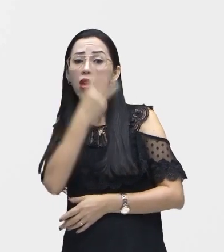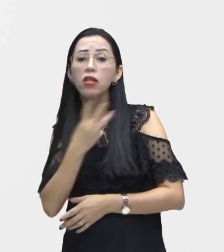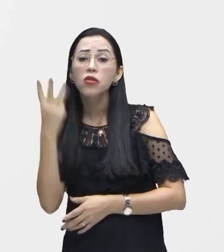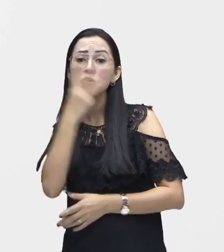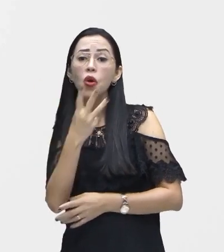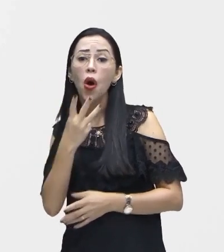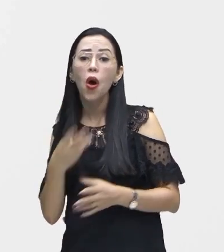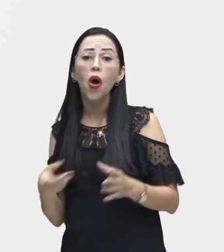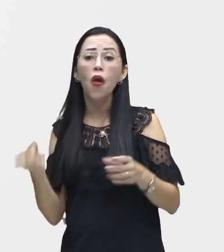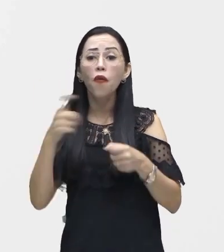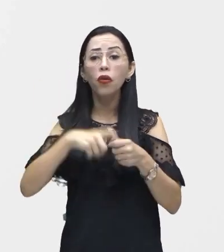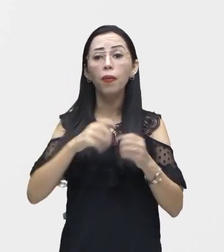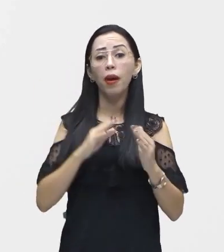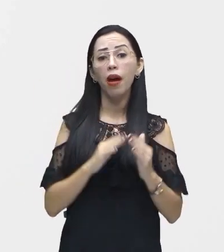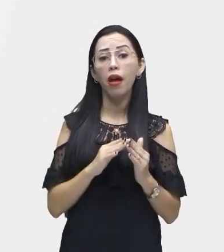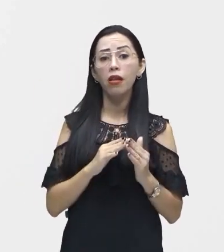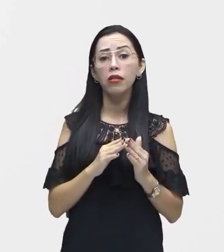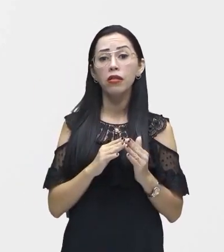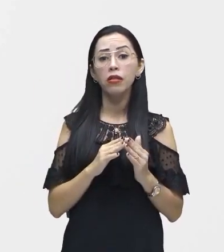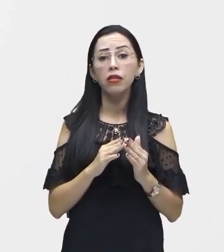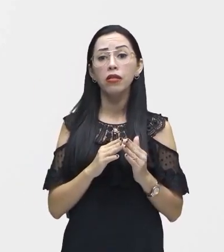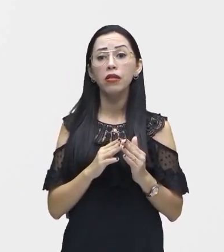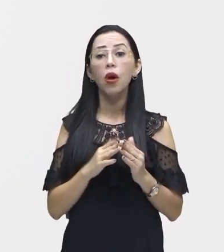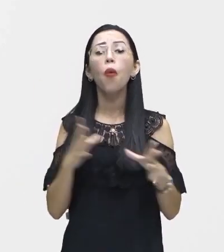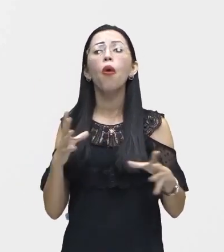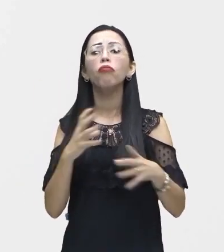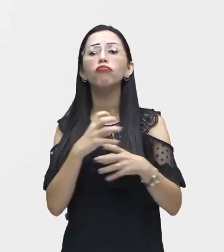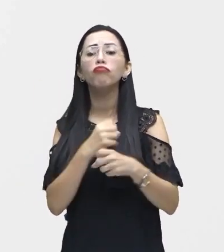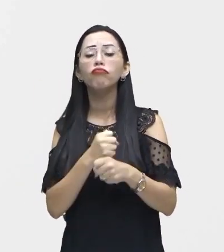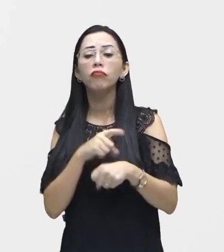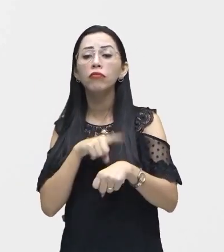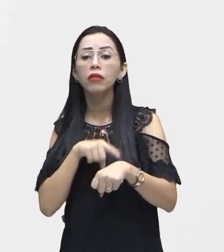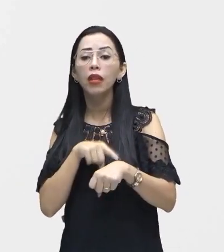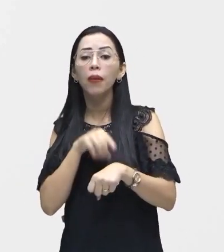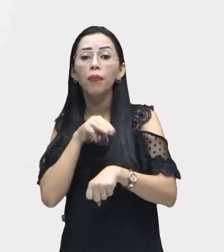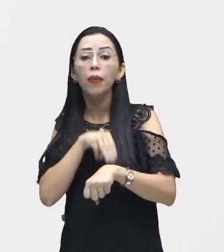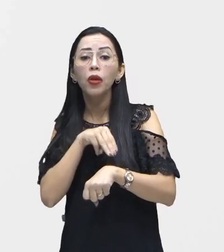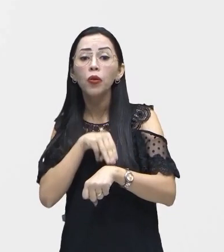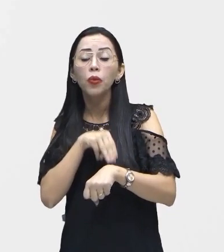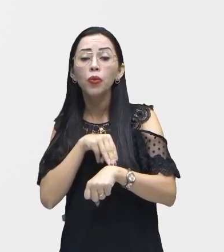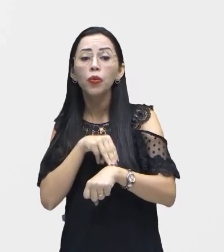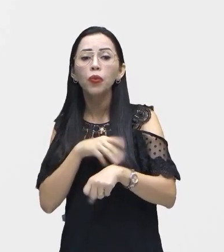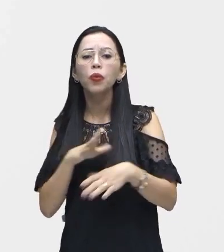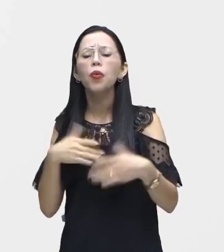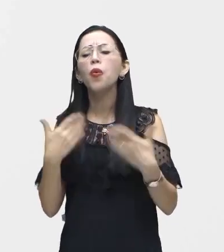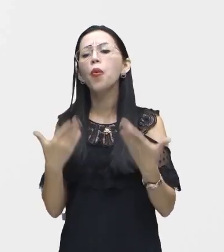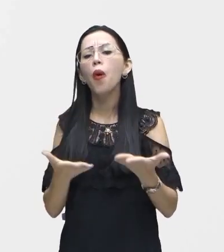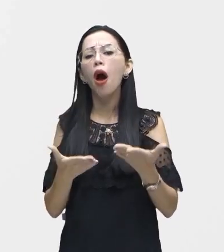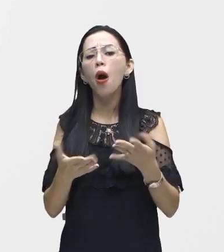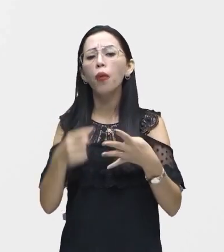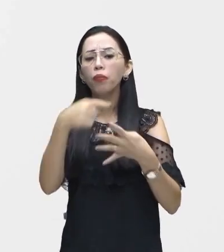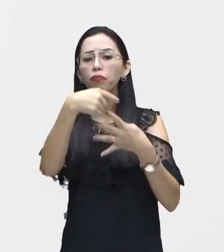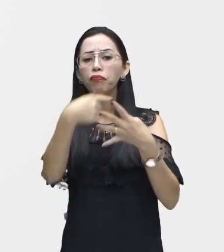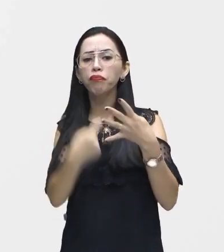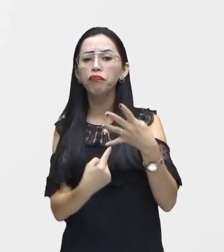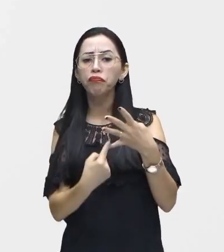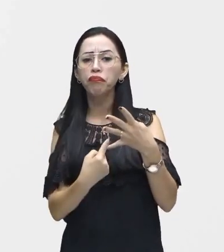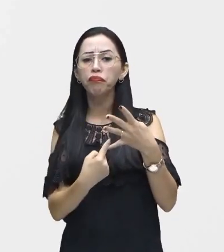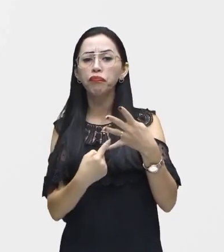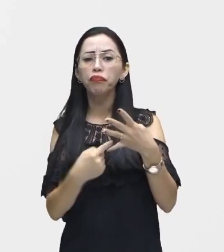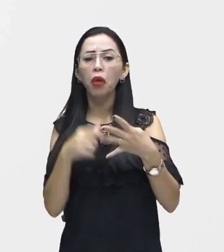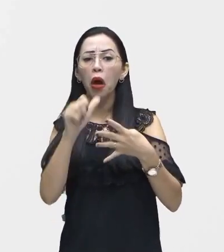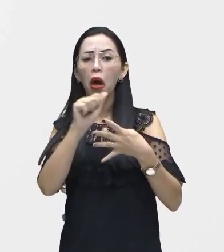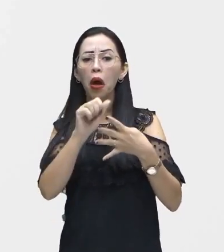desse tempo em minutos? Letra A, 150, letra B, 160, letra C,